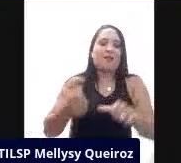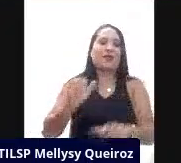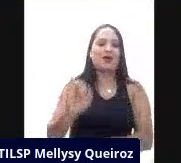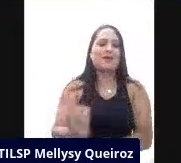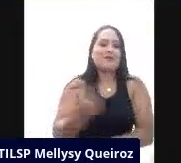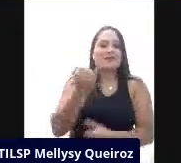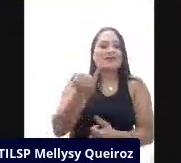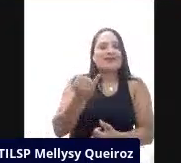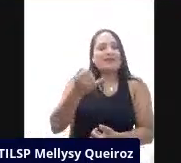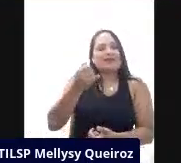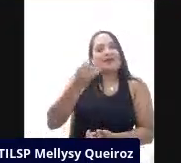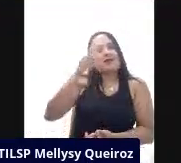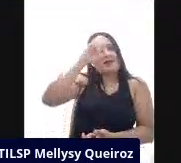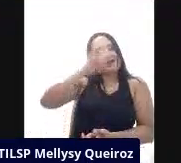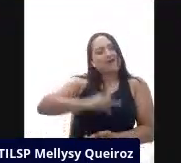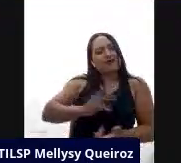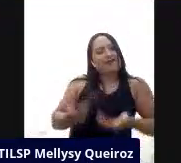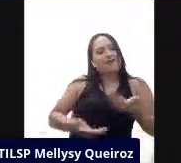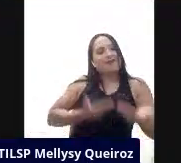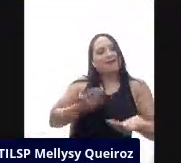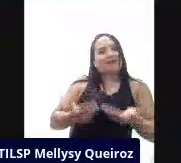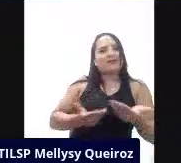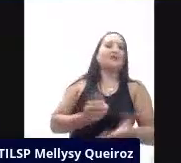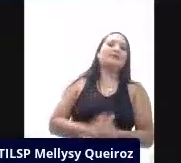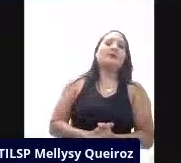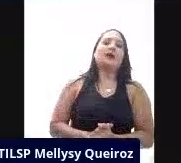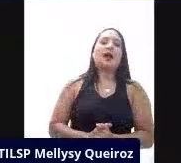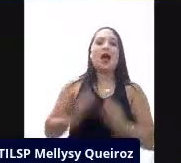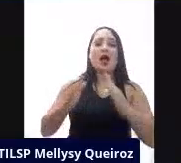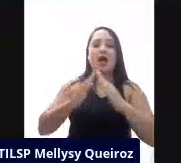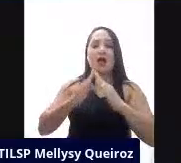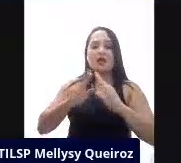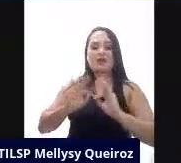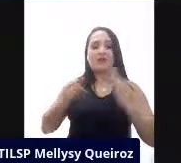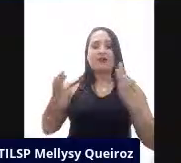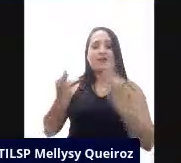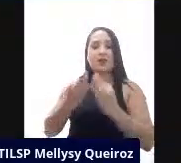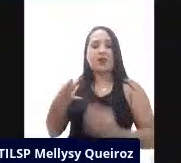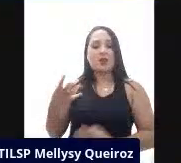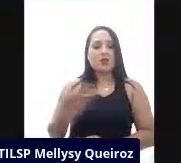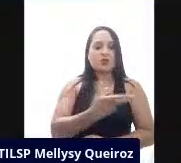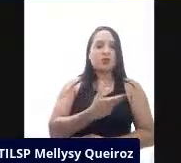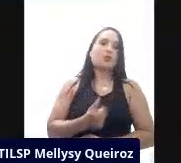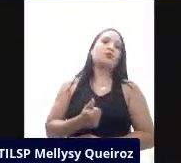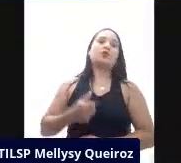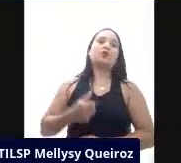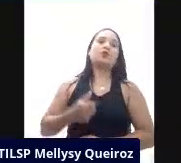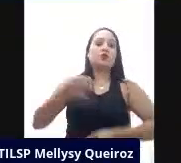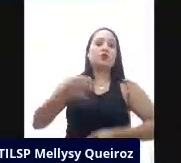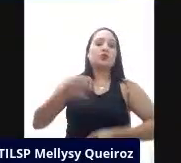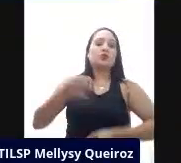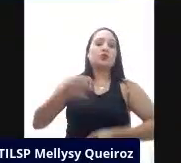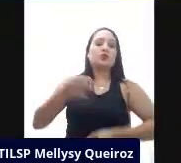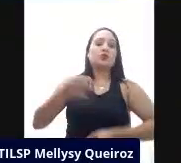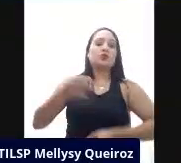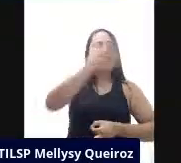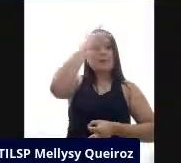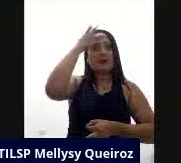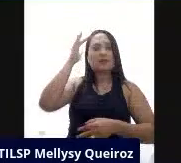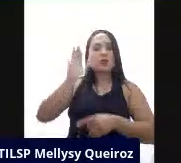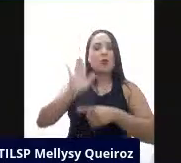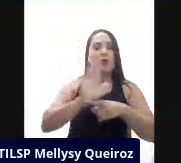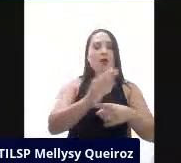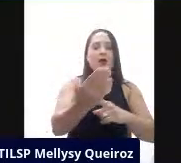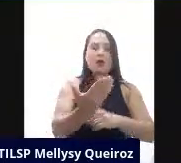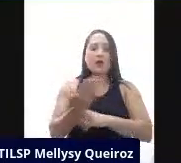Se a casa é da família inteira, nada mais justo que todos se comprometam em mantê-la limpa,